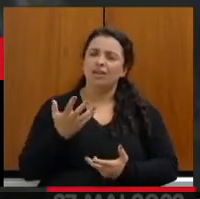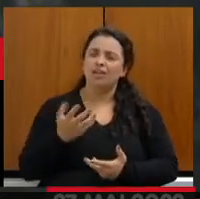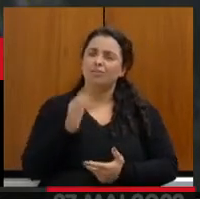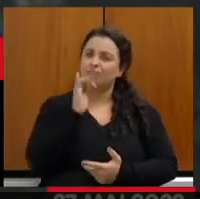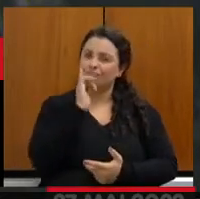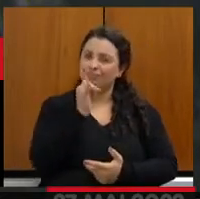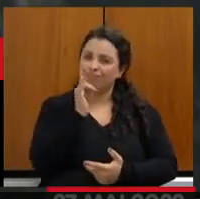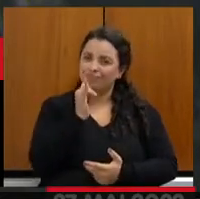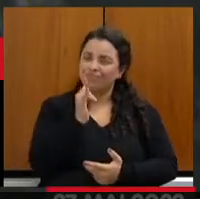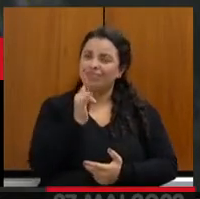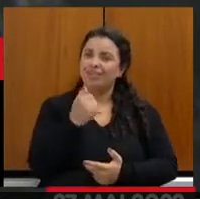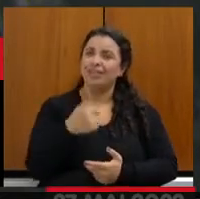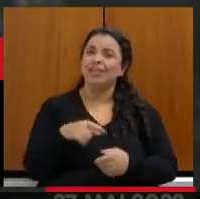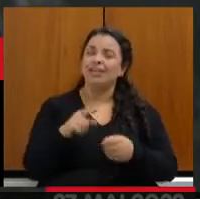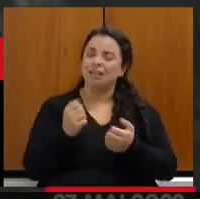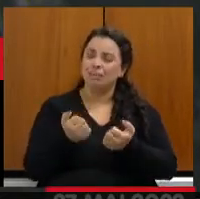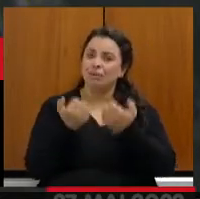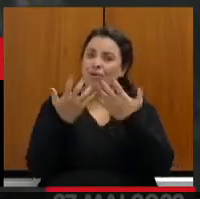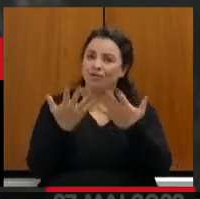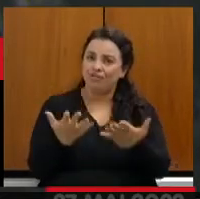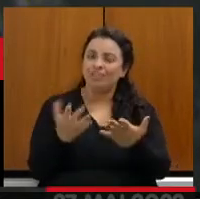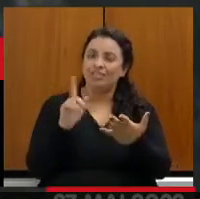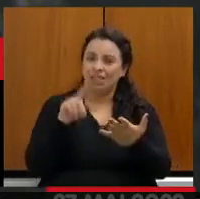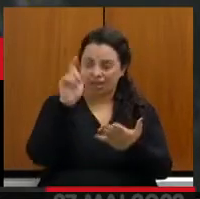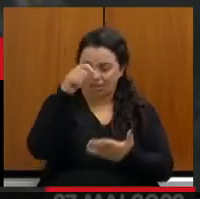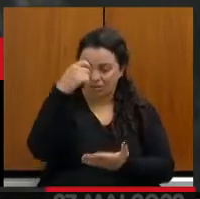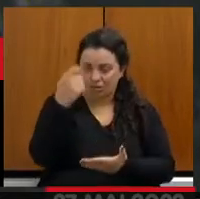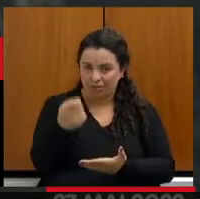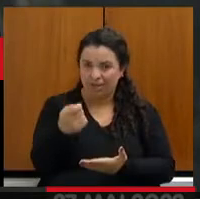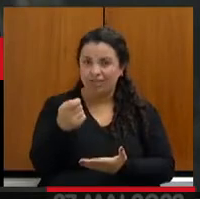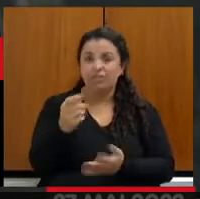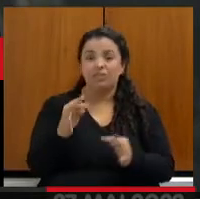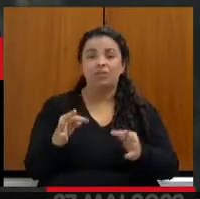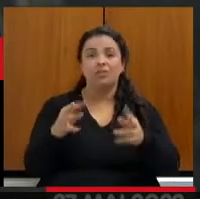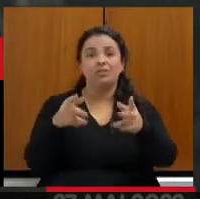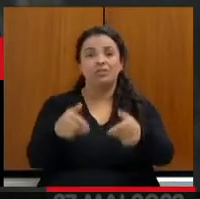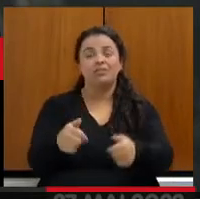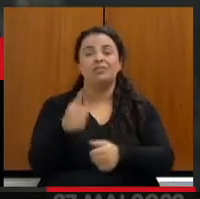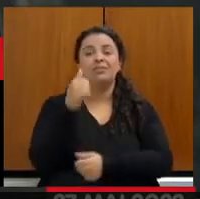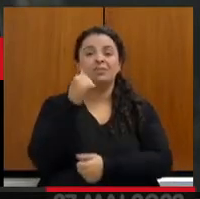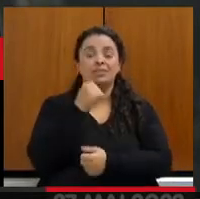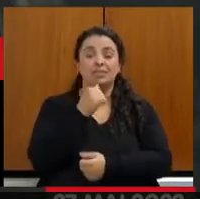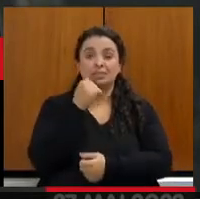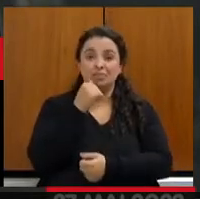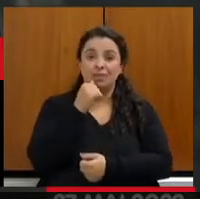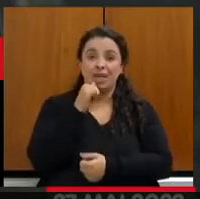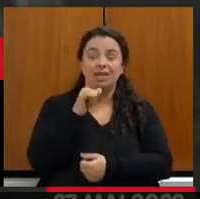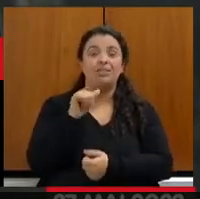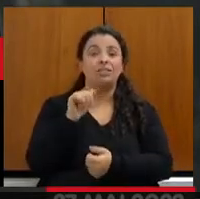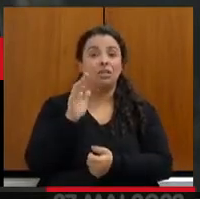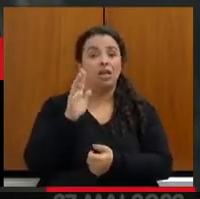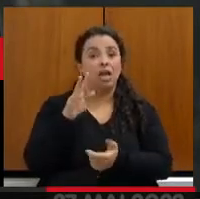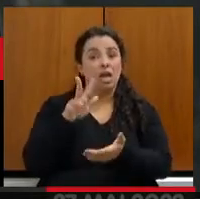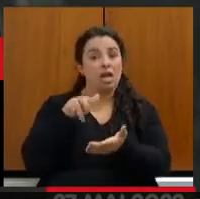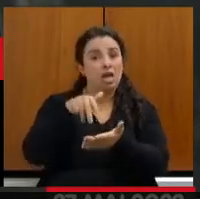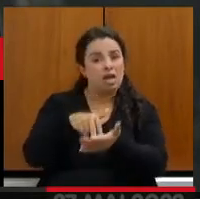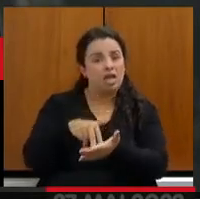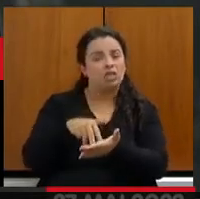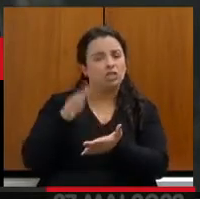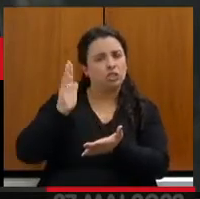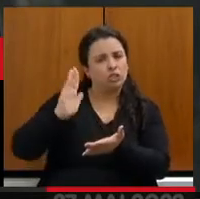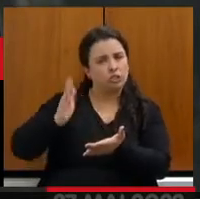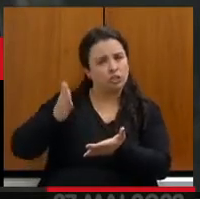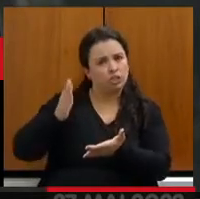essa homenagem e as mulheres que resistiram que